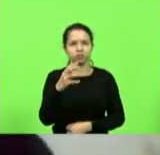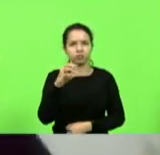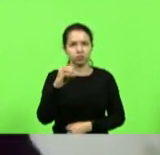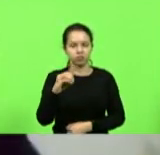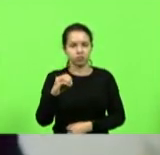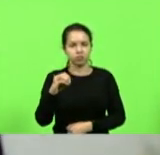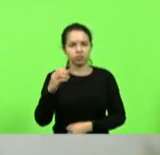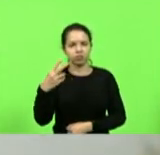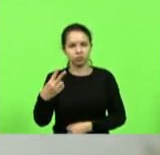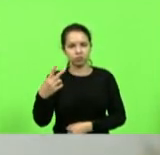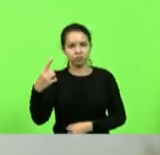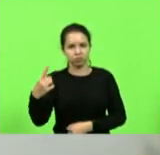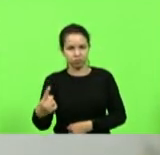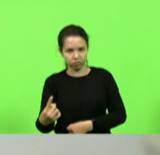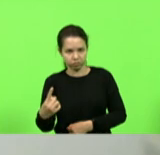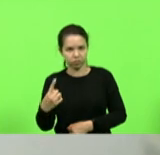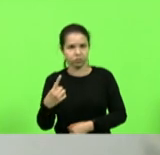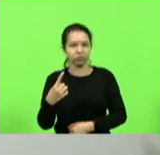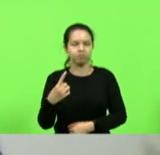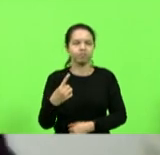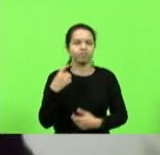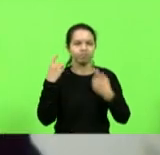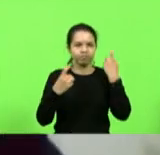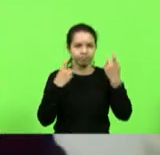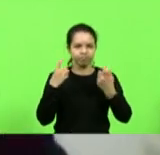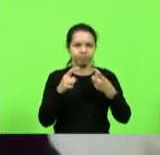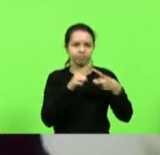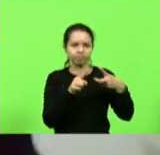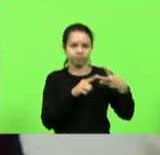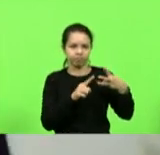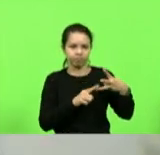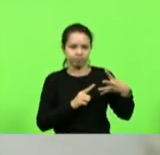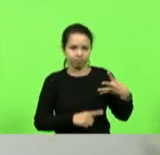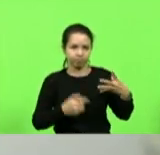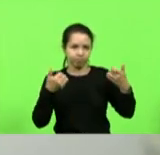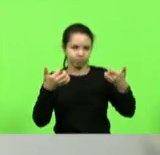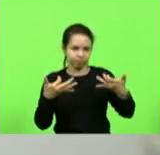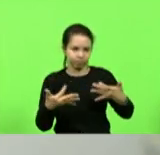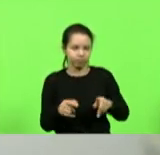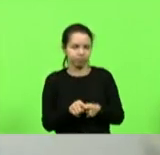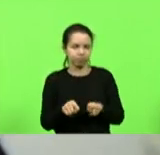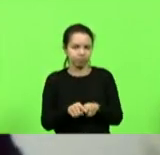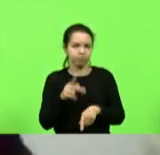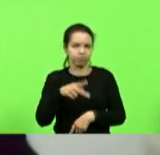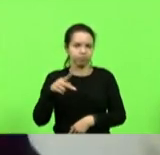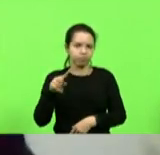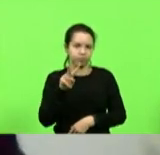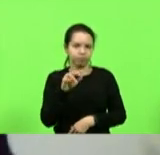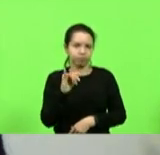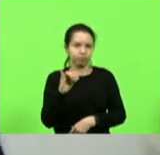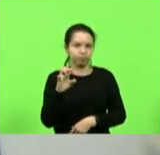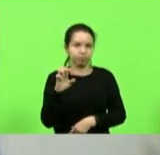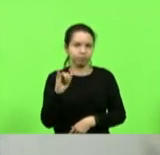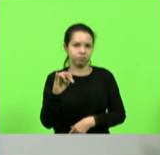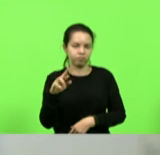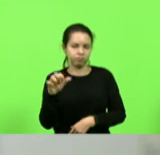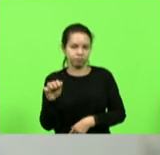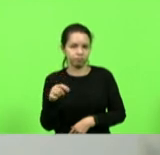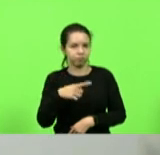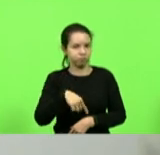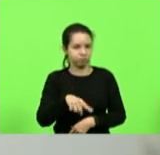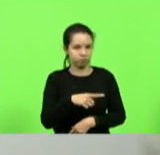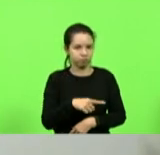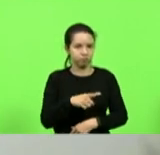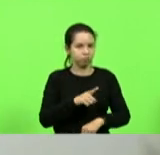2021, nas preocupações que foram aqui mencionadas também pelo Vieira, né? Pelo professor Vieira, de nós não termos